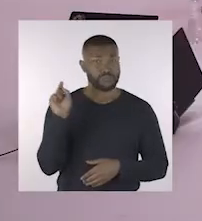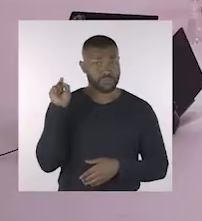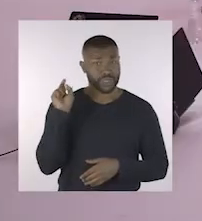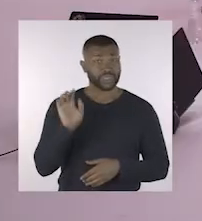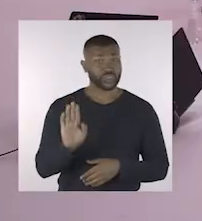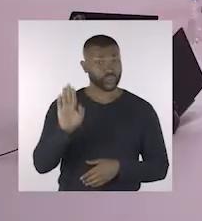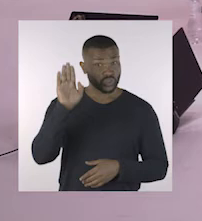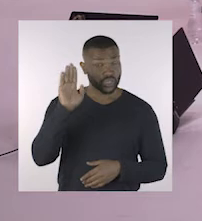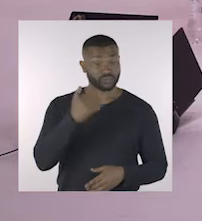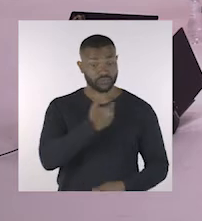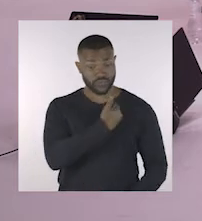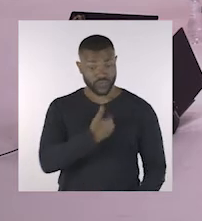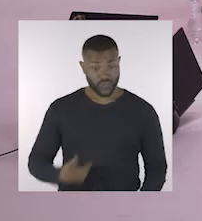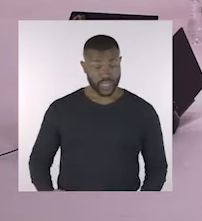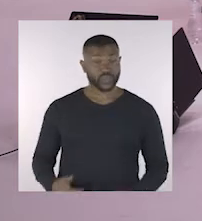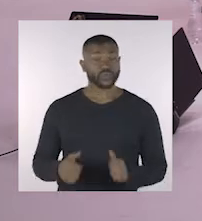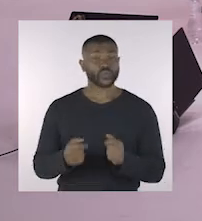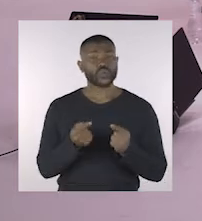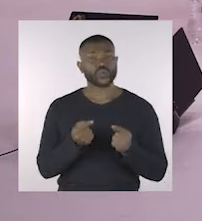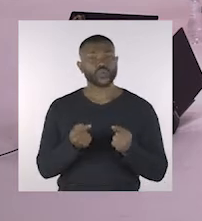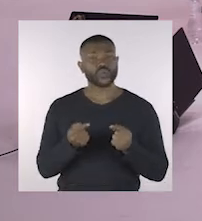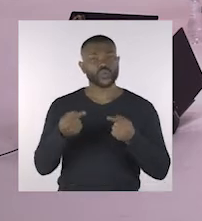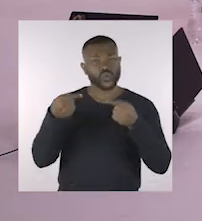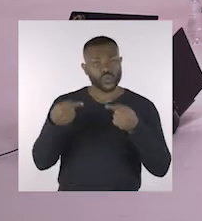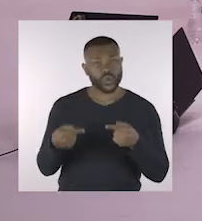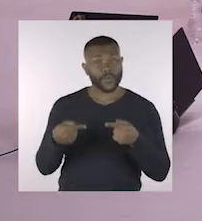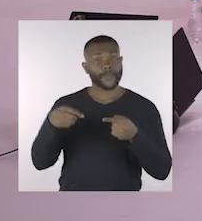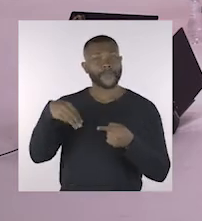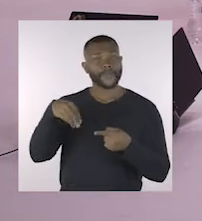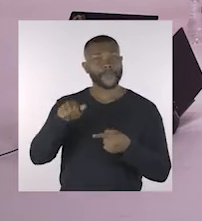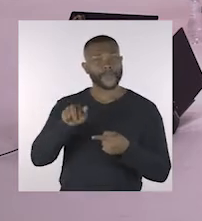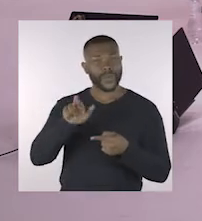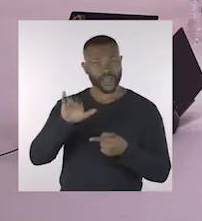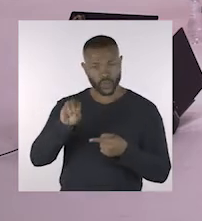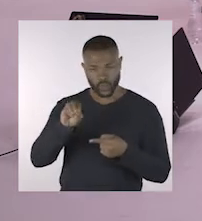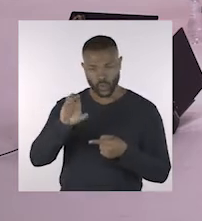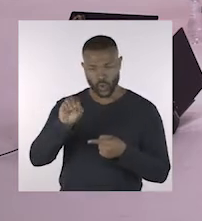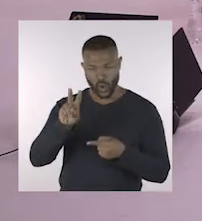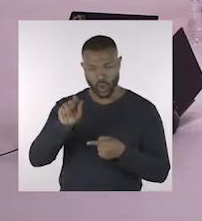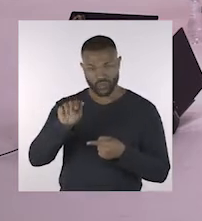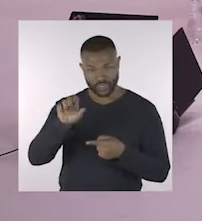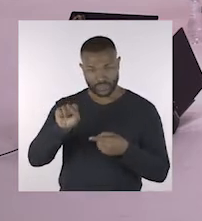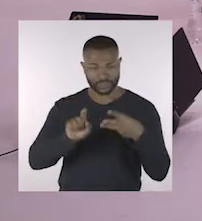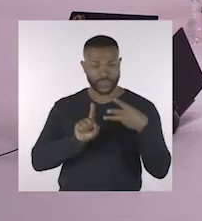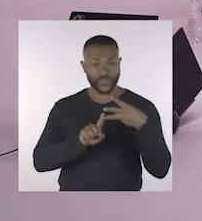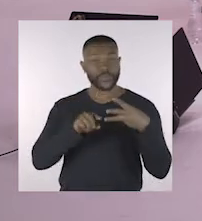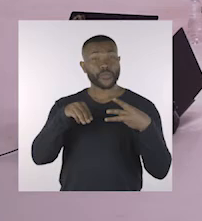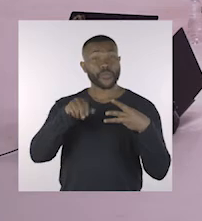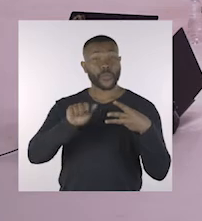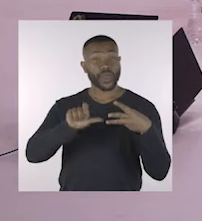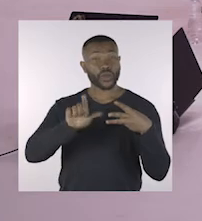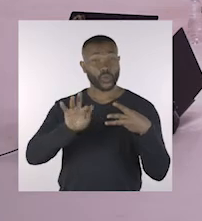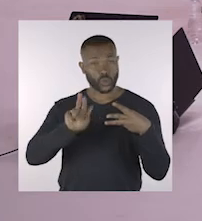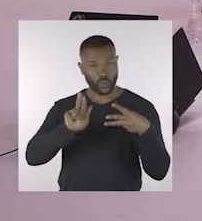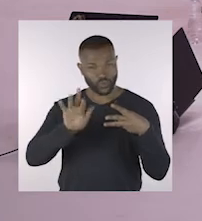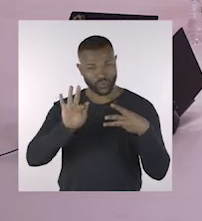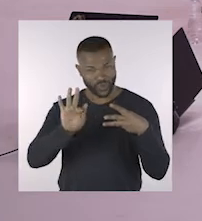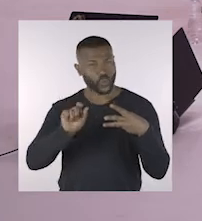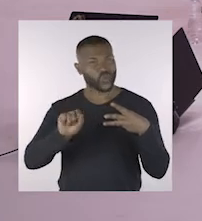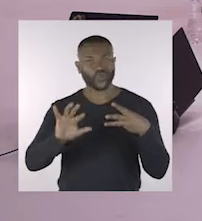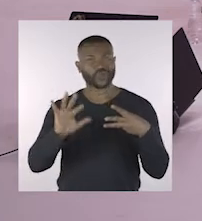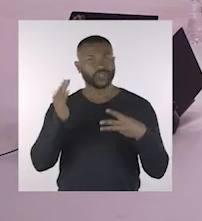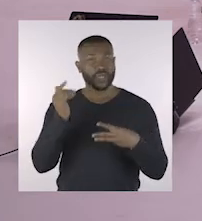marca da candidata a Governadora com o Mário Covas eo Maluf que que acontecia a